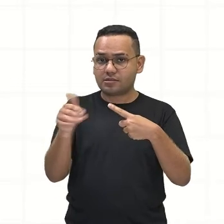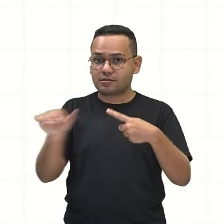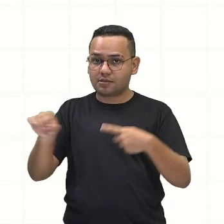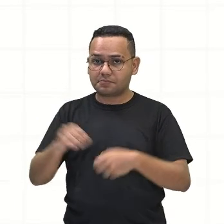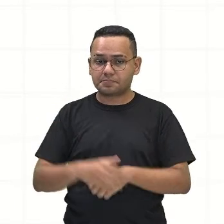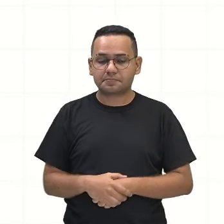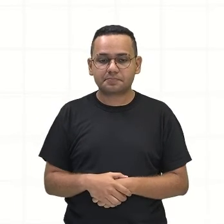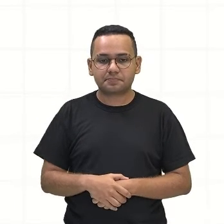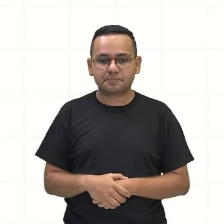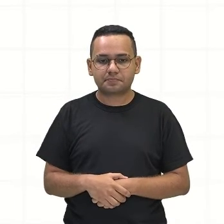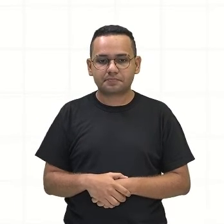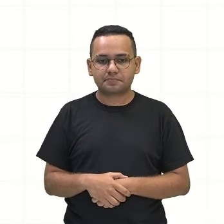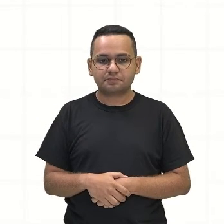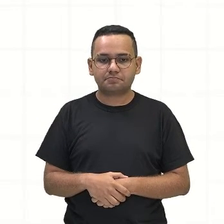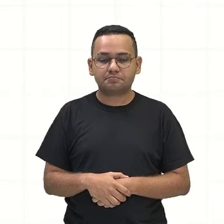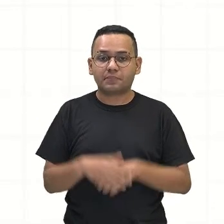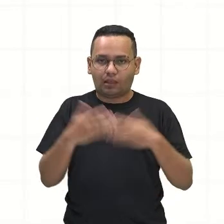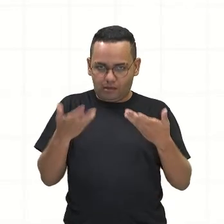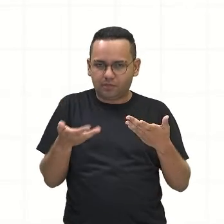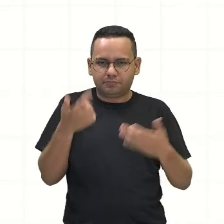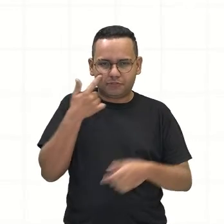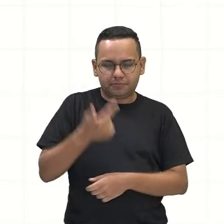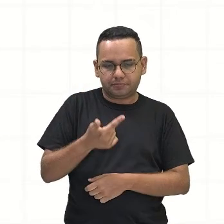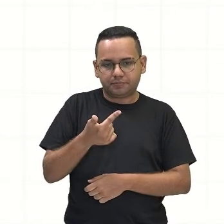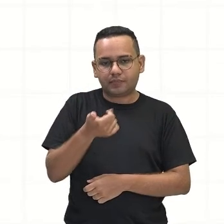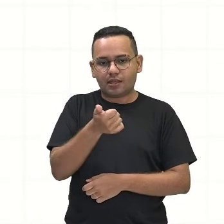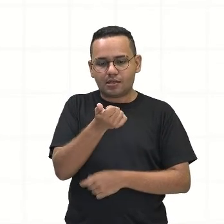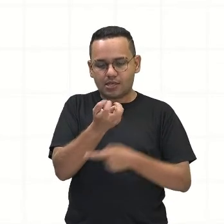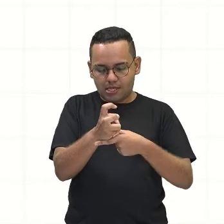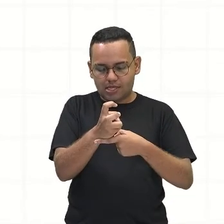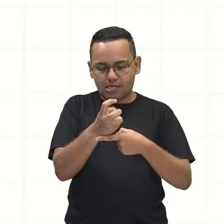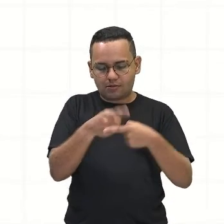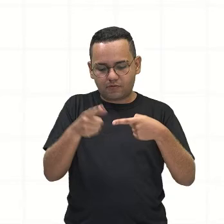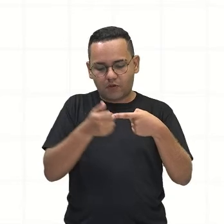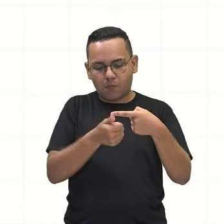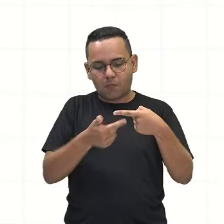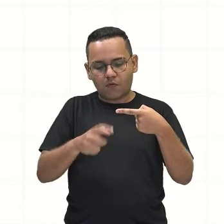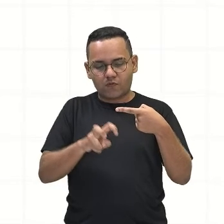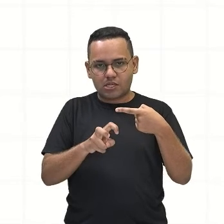Né? Então, você pode multiplicar aqui por 100.